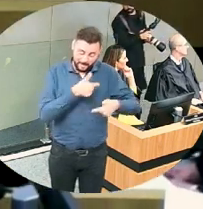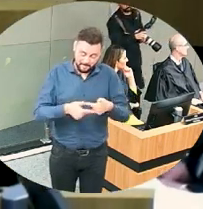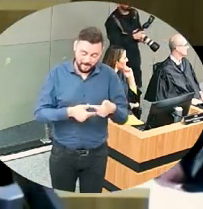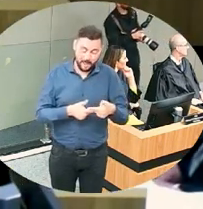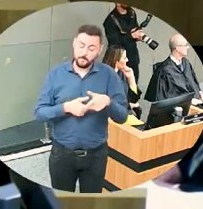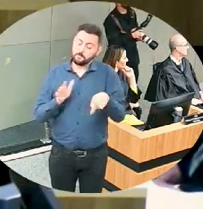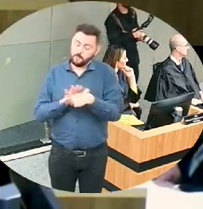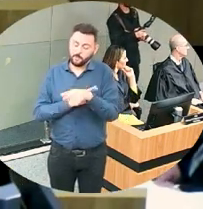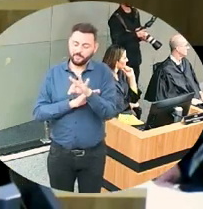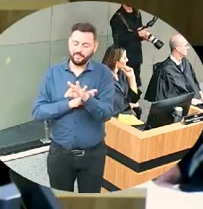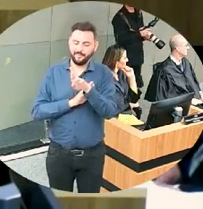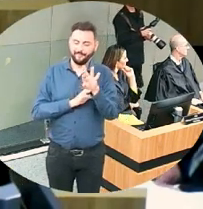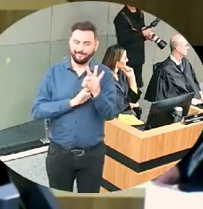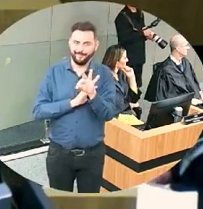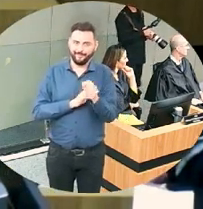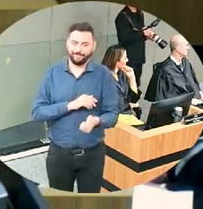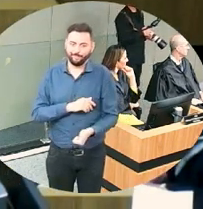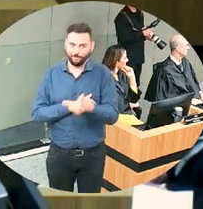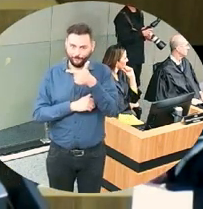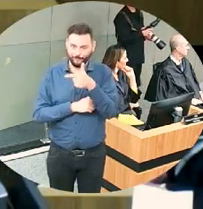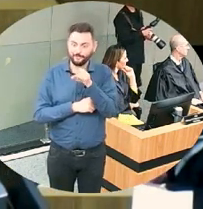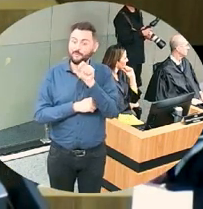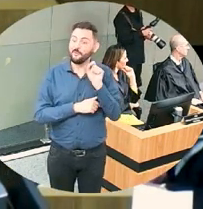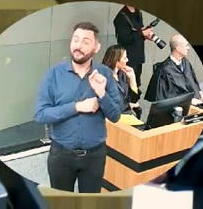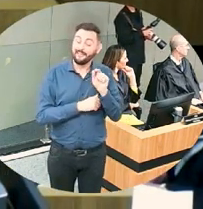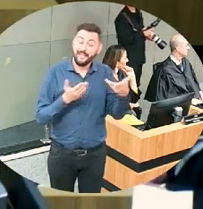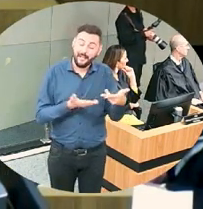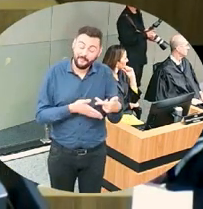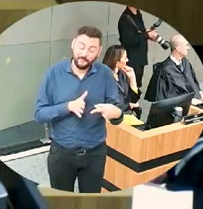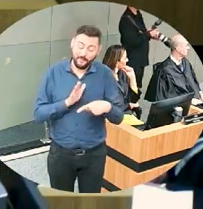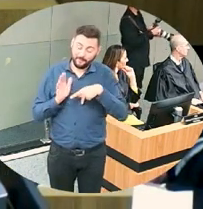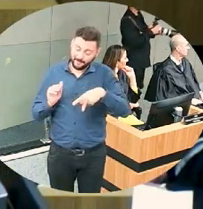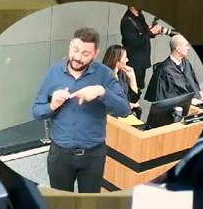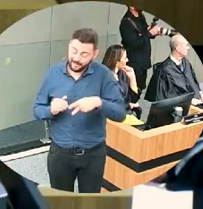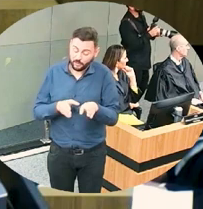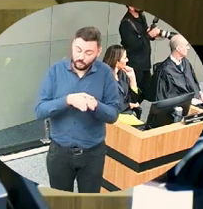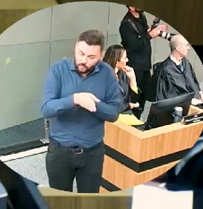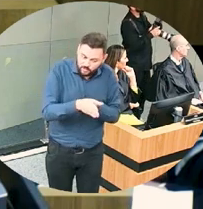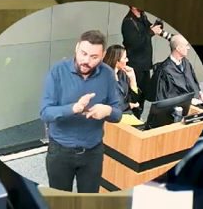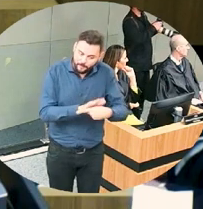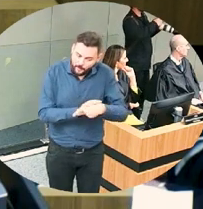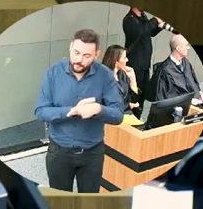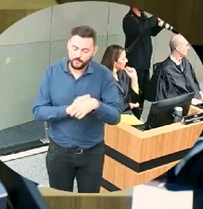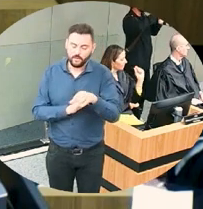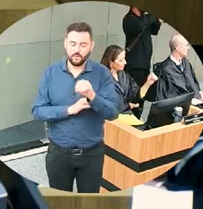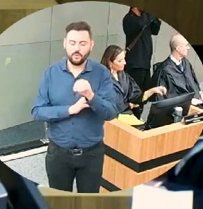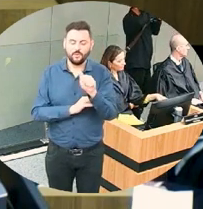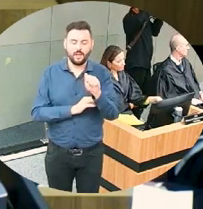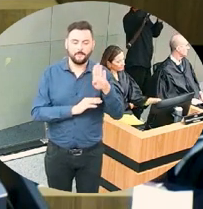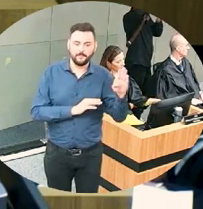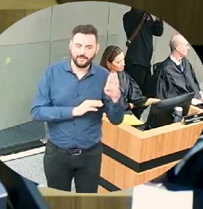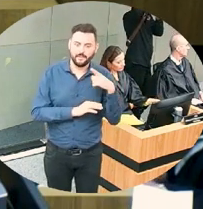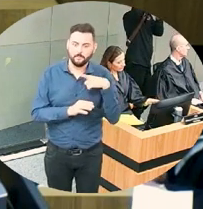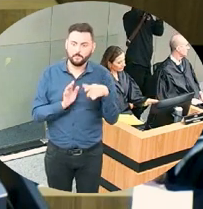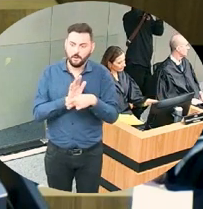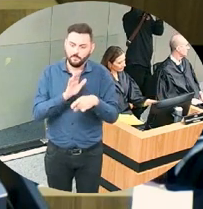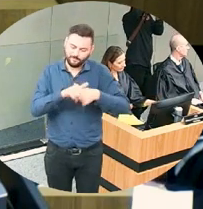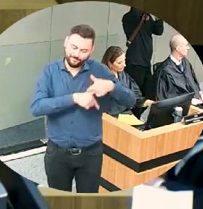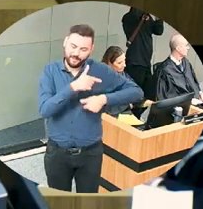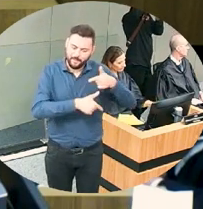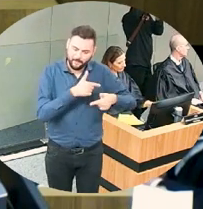12ª região transmitindo-lhe ainda a presidência do Conselho da ordem Catarinense do mérito Judiciário do